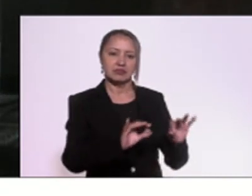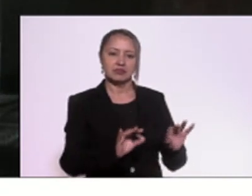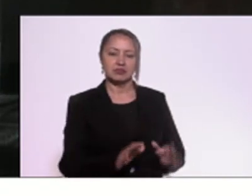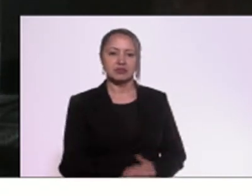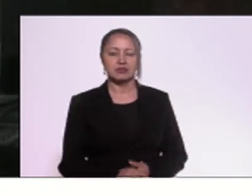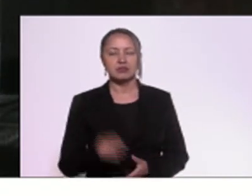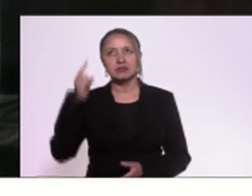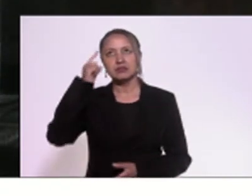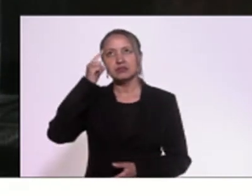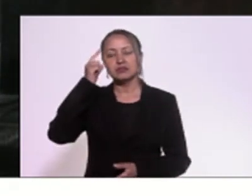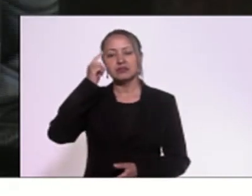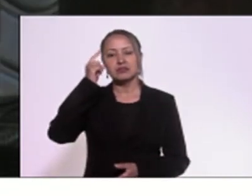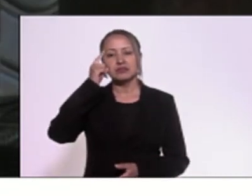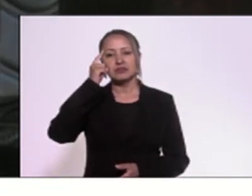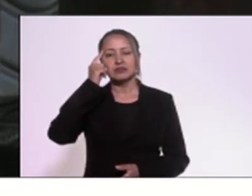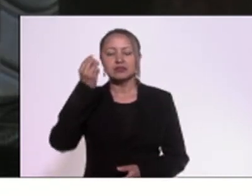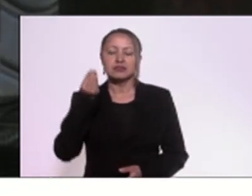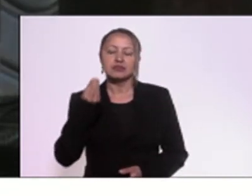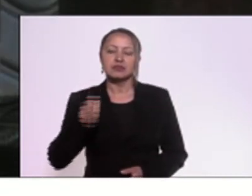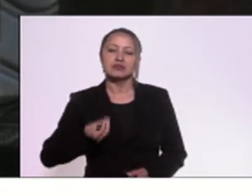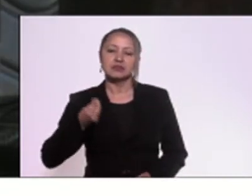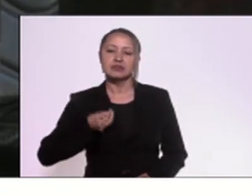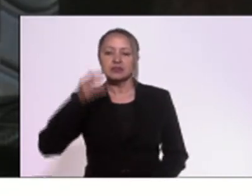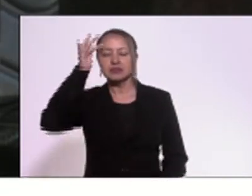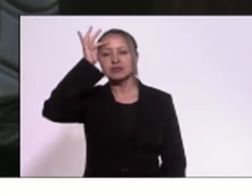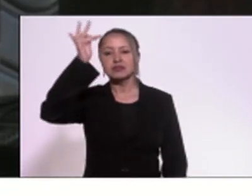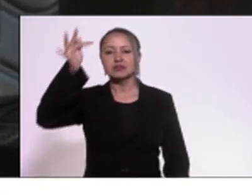sempre. Meus parabéns.